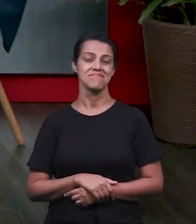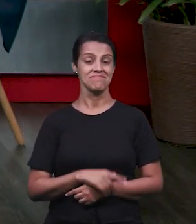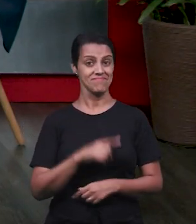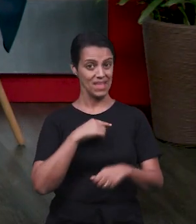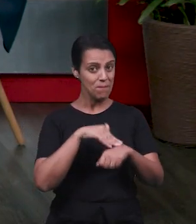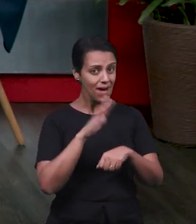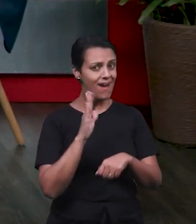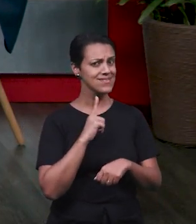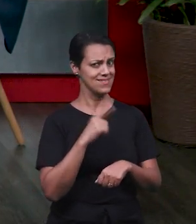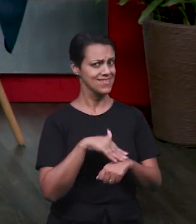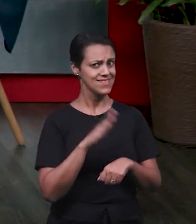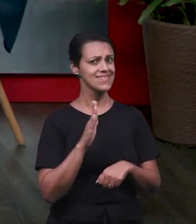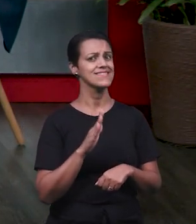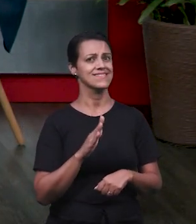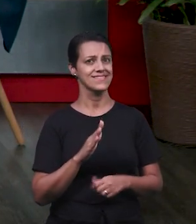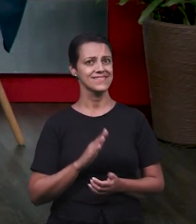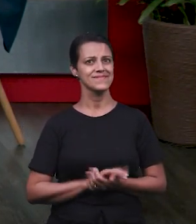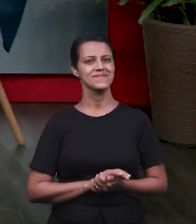mais.